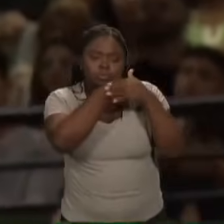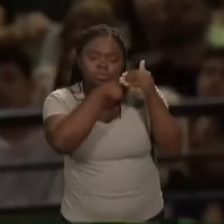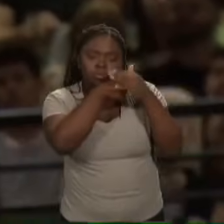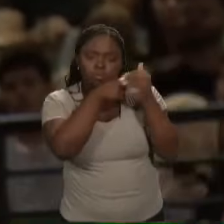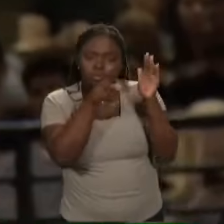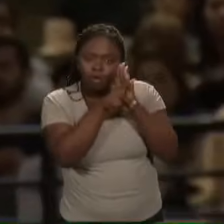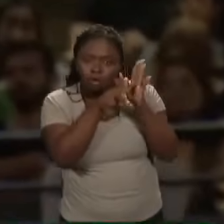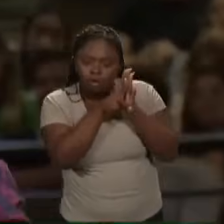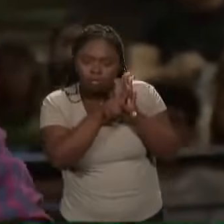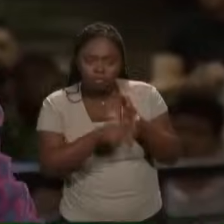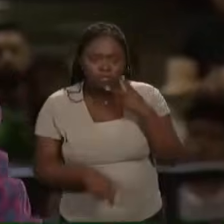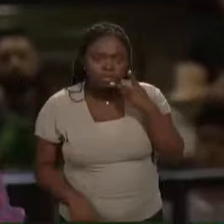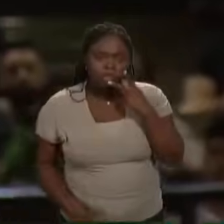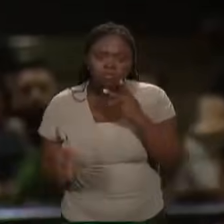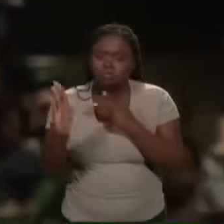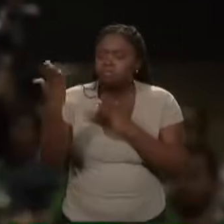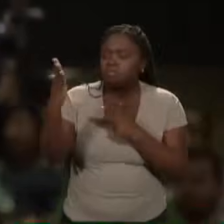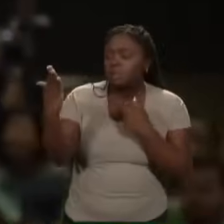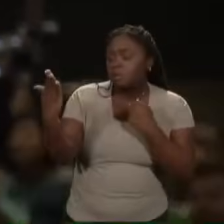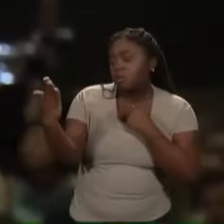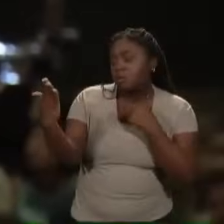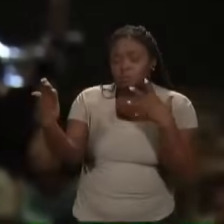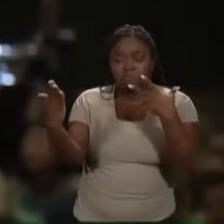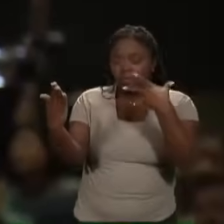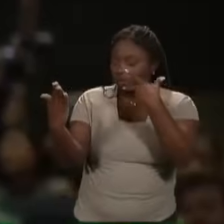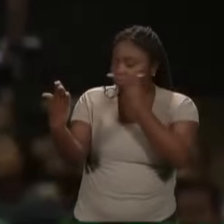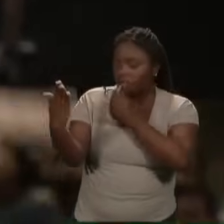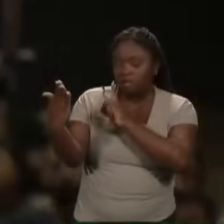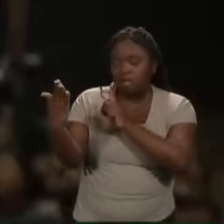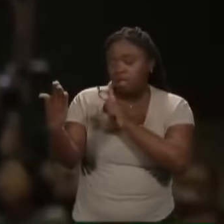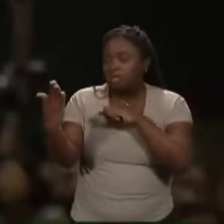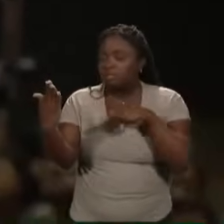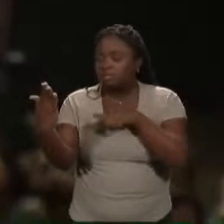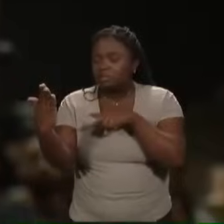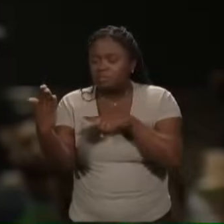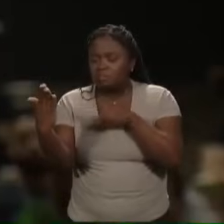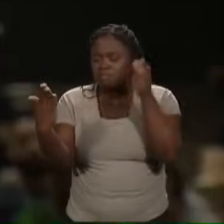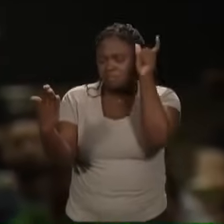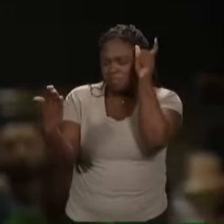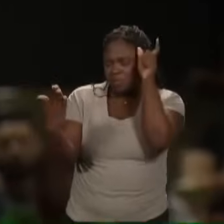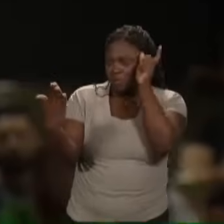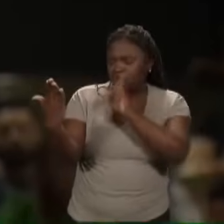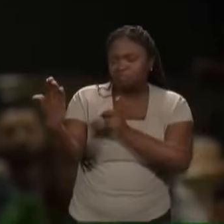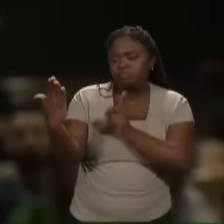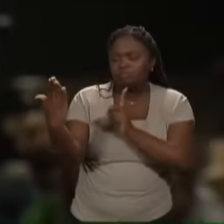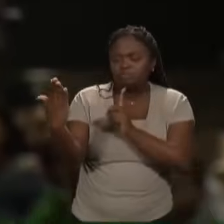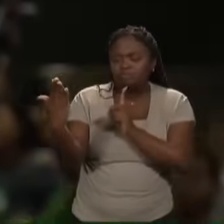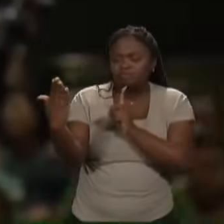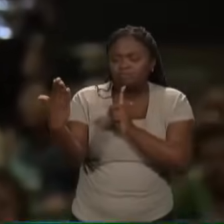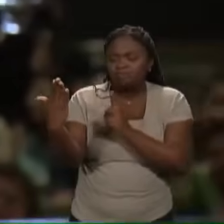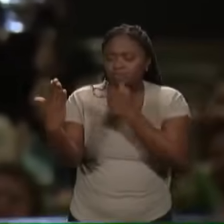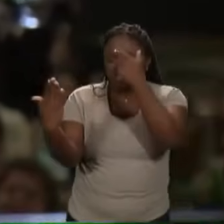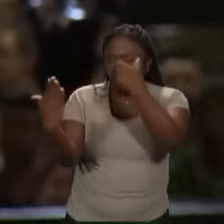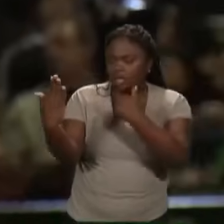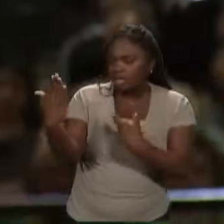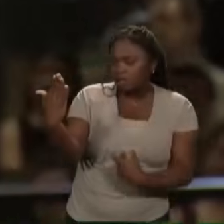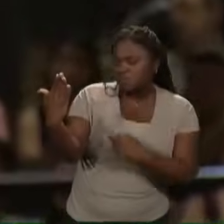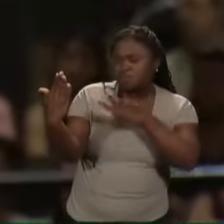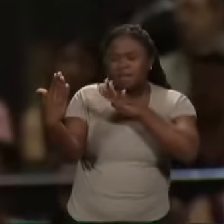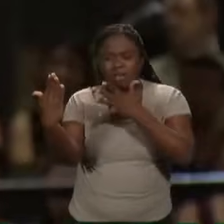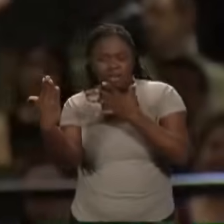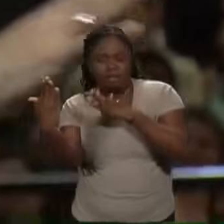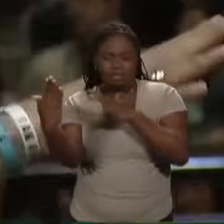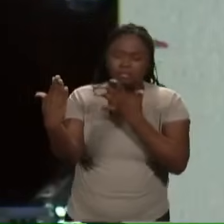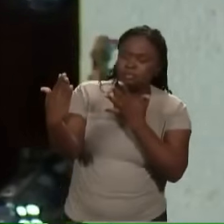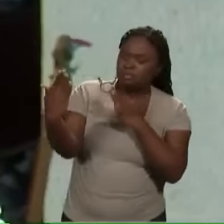que se olha no espelho e fala assim: eu não sou perfeita, mas eu também não sou a demônia, né? Eu sou uma pessoa média.